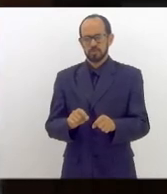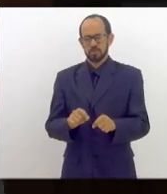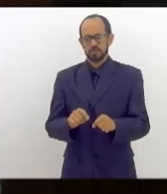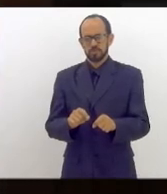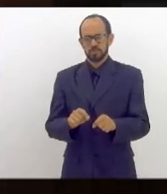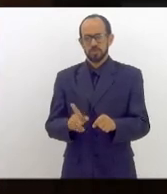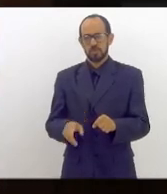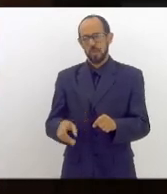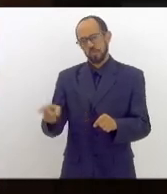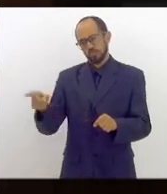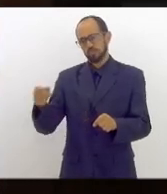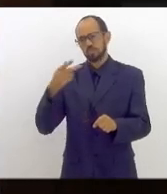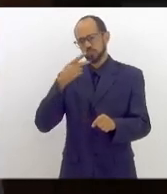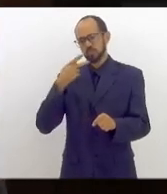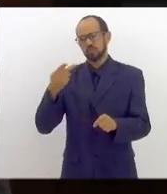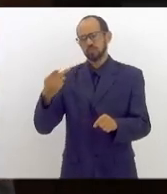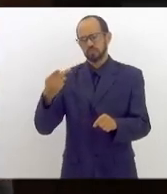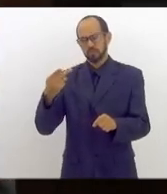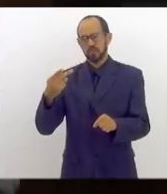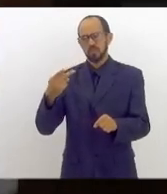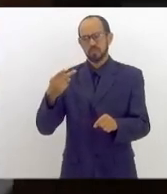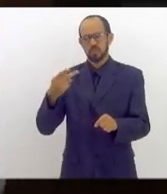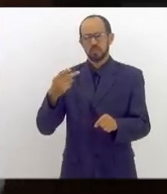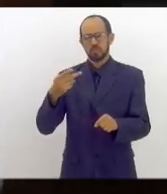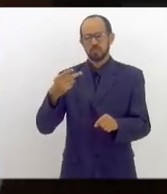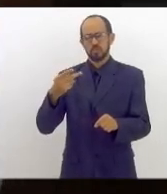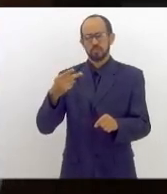vossa excelência já falou seu presidente